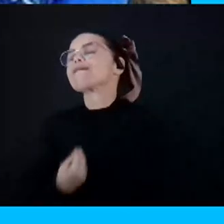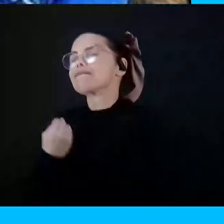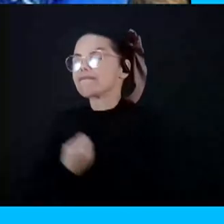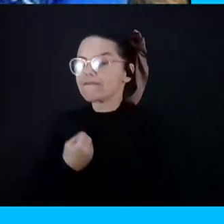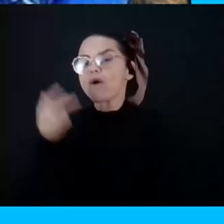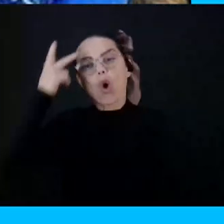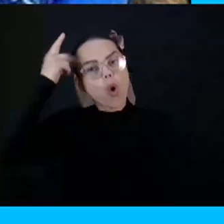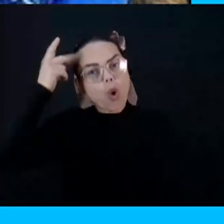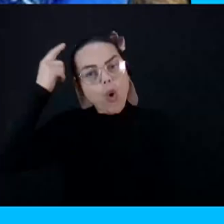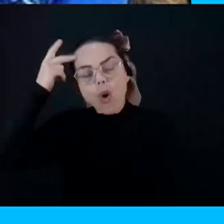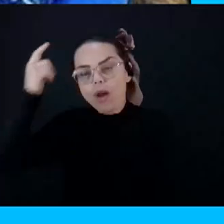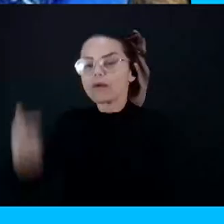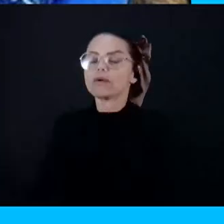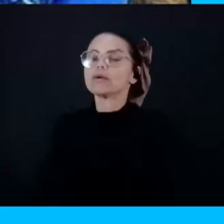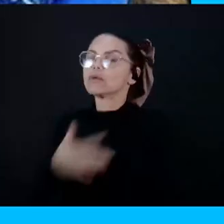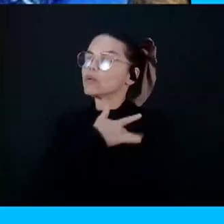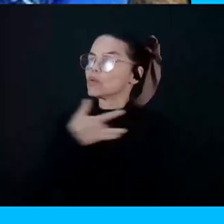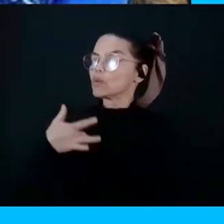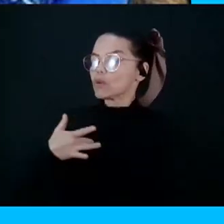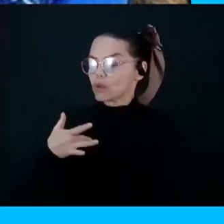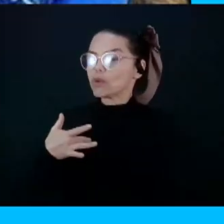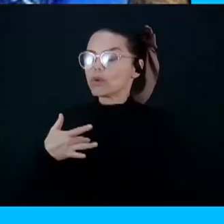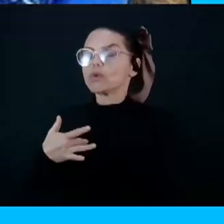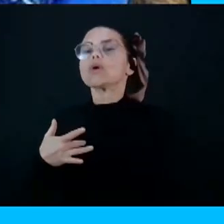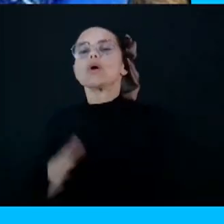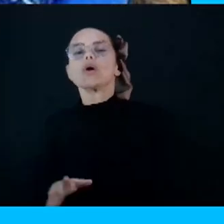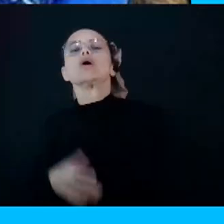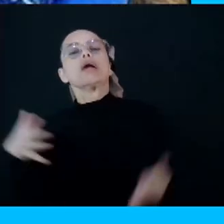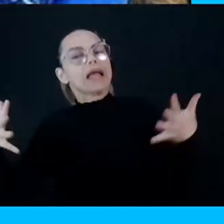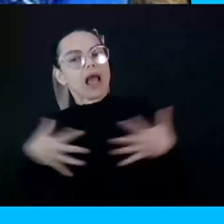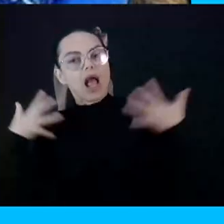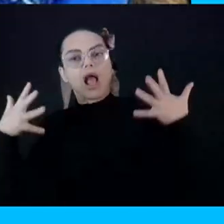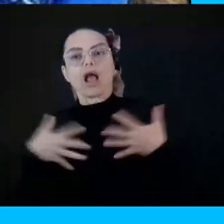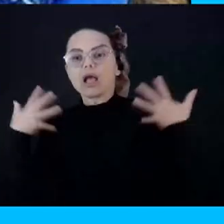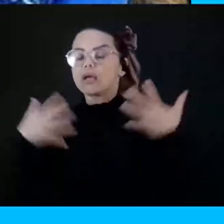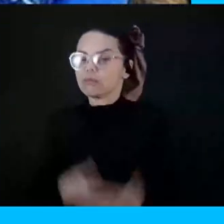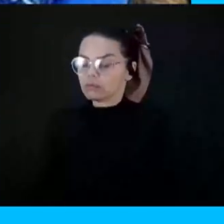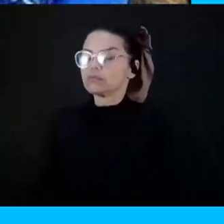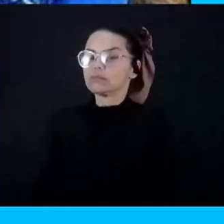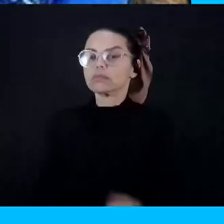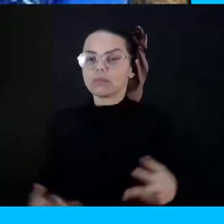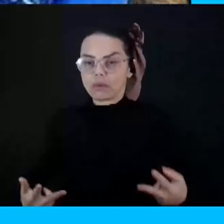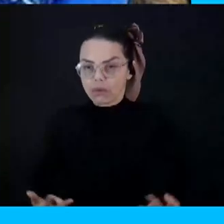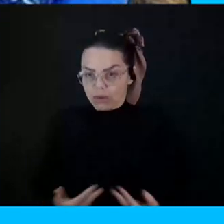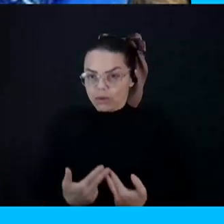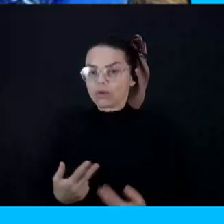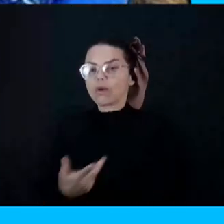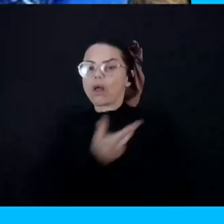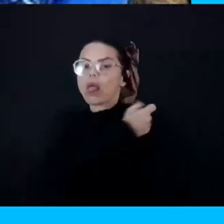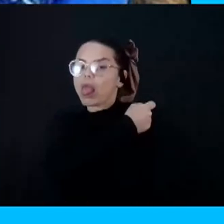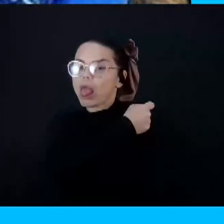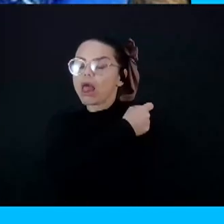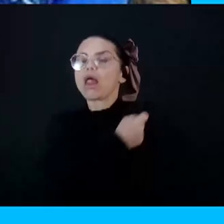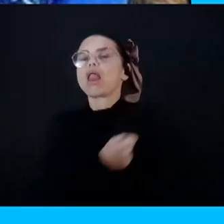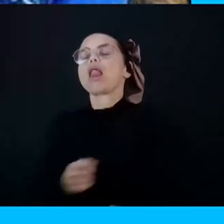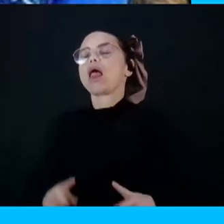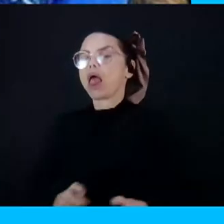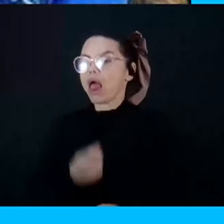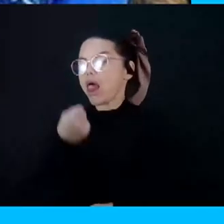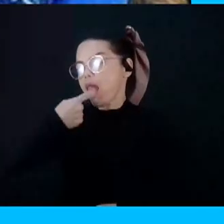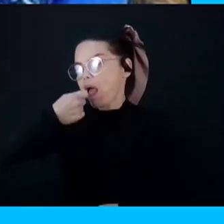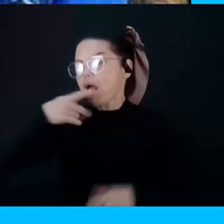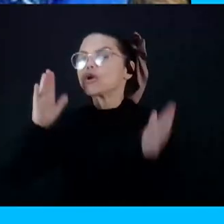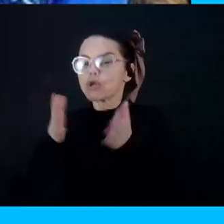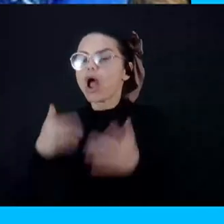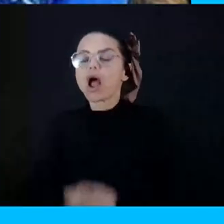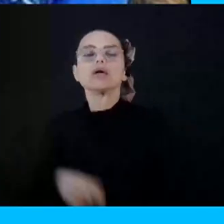normal, saudável, cheio de alegria. É castrado, vacinado, vermifugado e